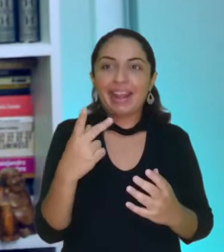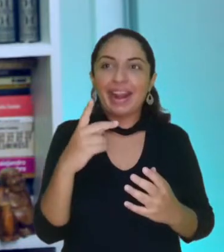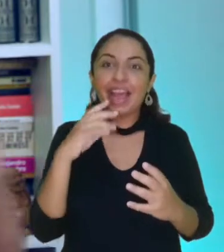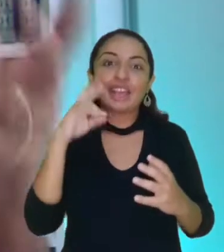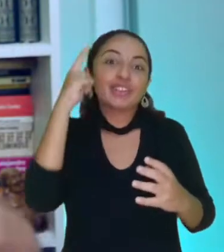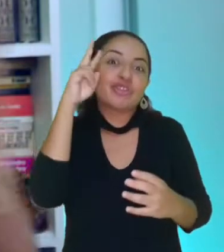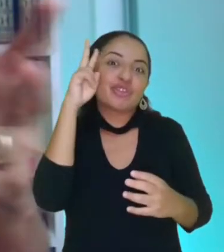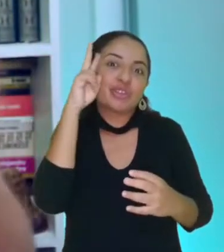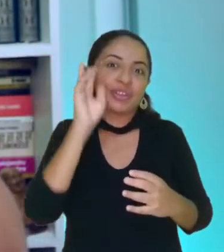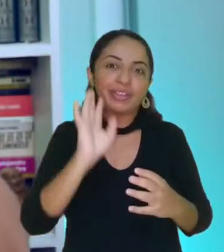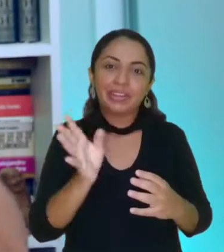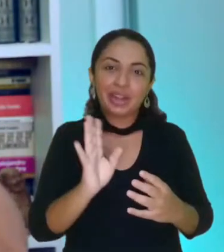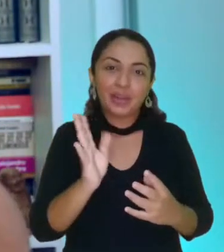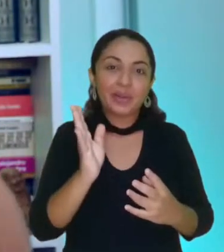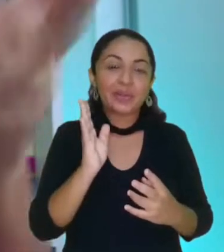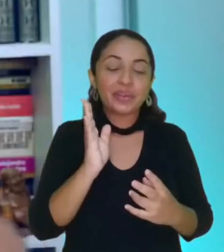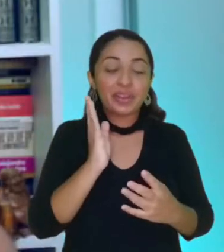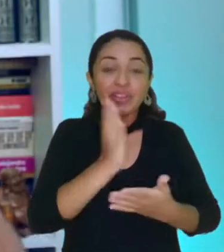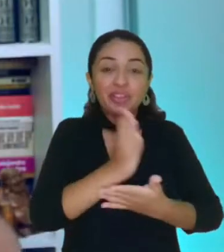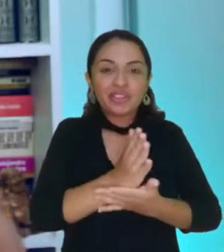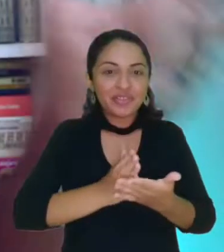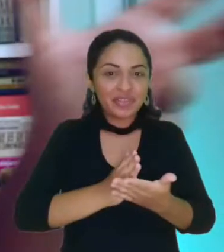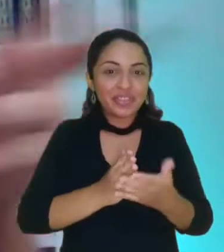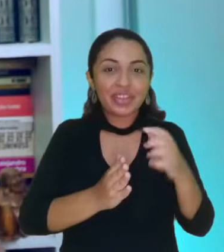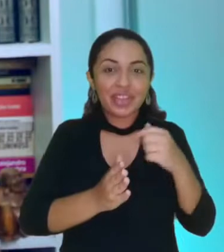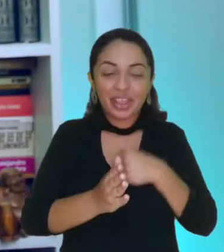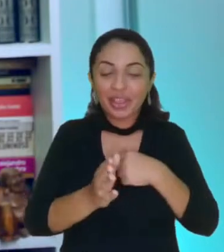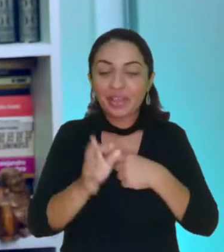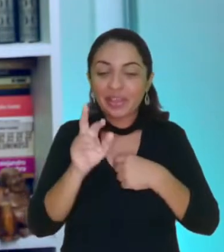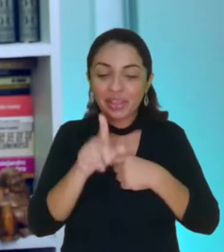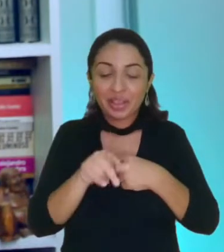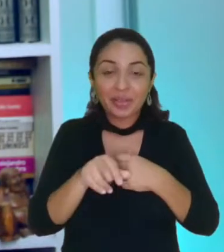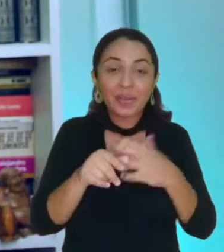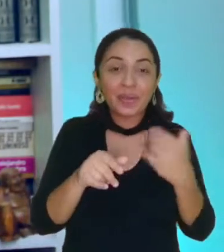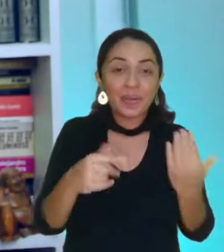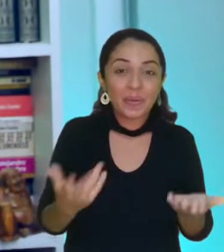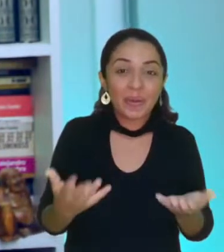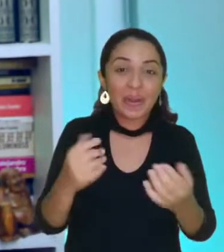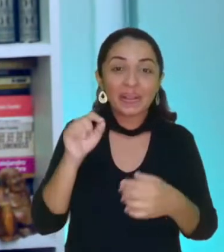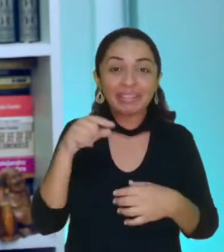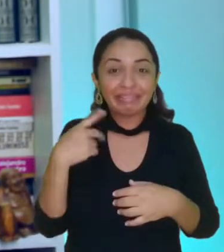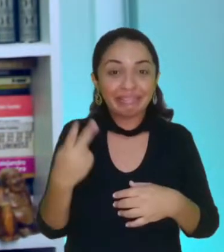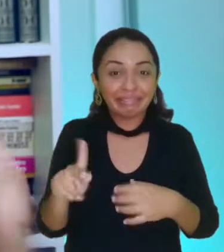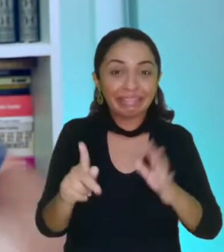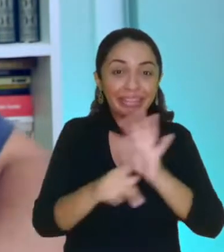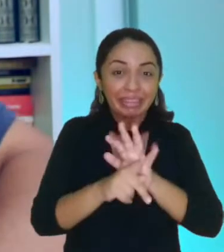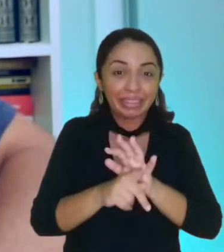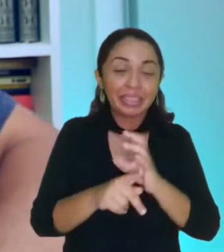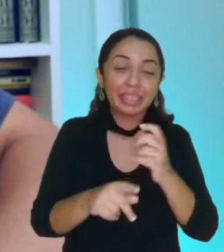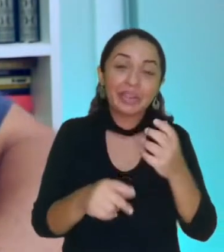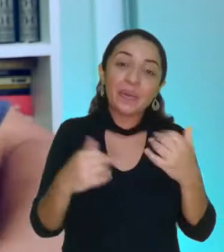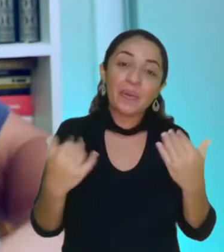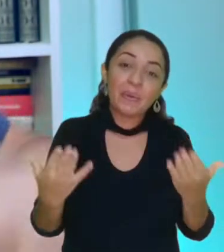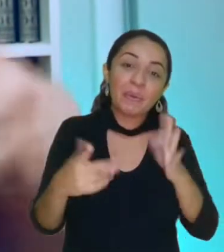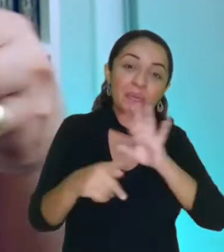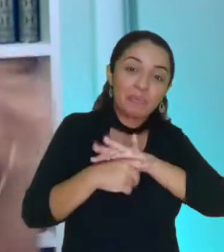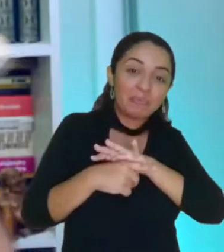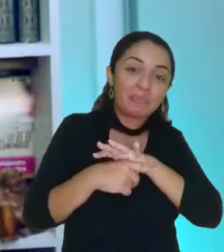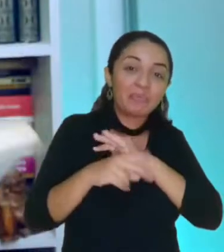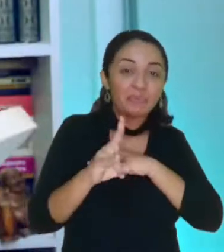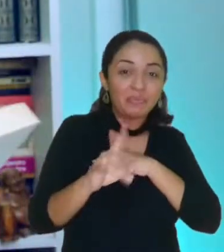conheço. Eu ainda vou dividir com o meu irmão qual ele vai ficar, quais eu vou ficar. Mas vamos começando aqui